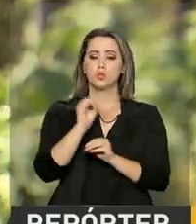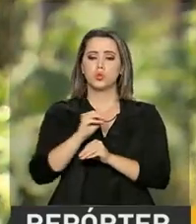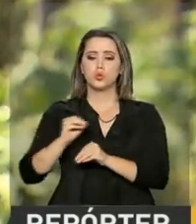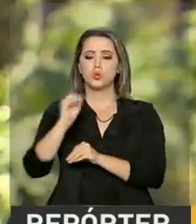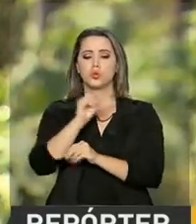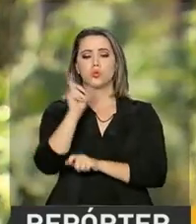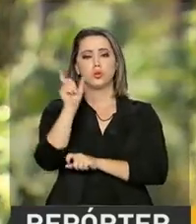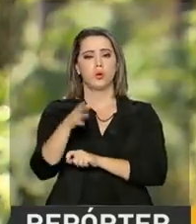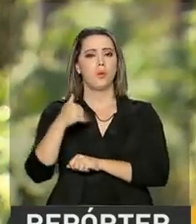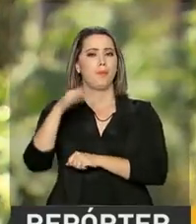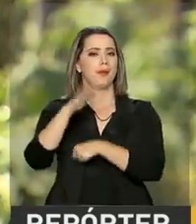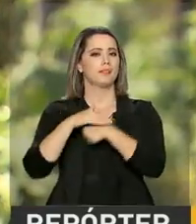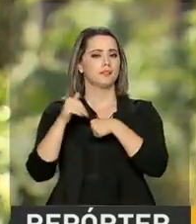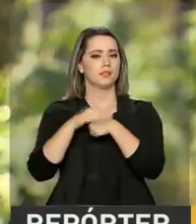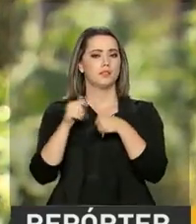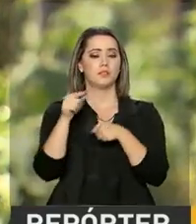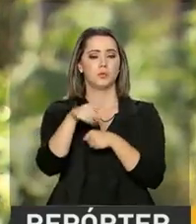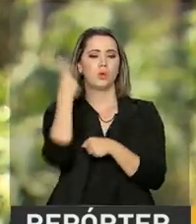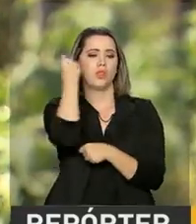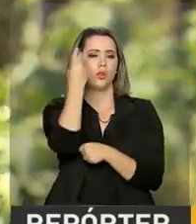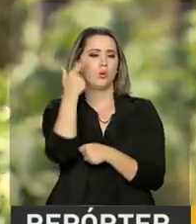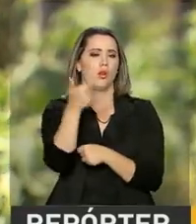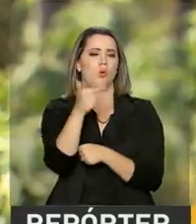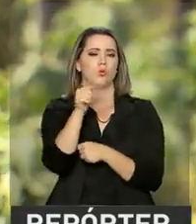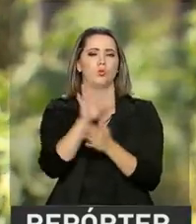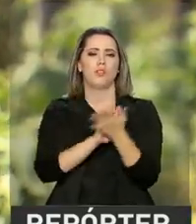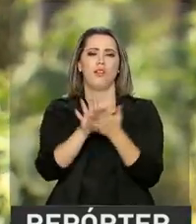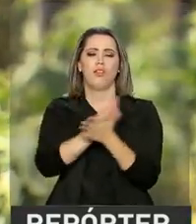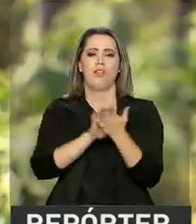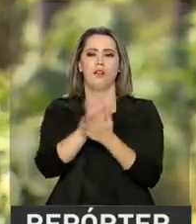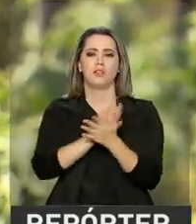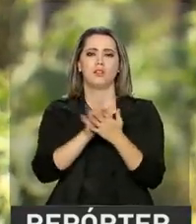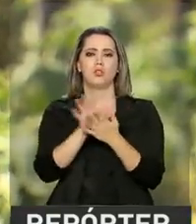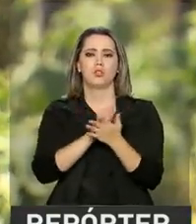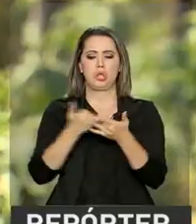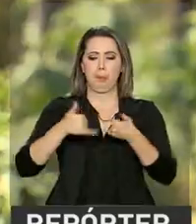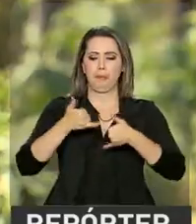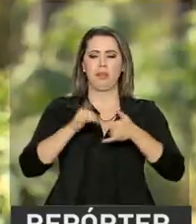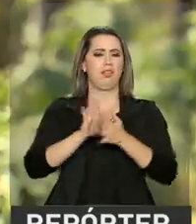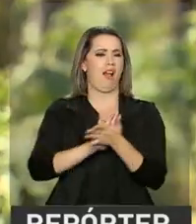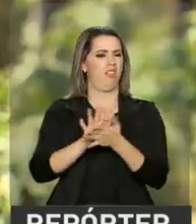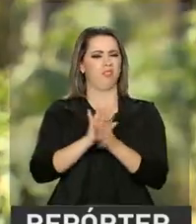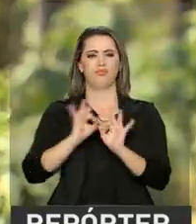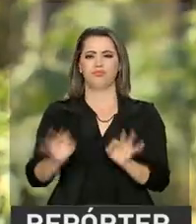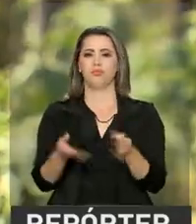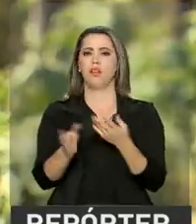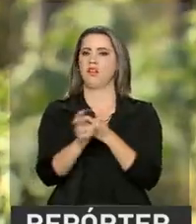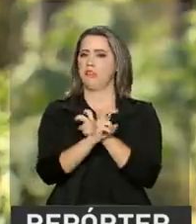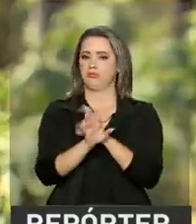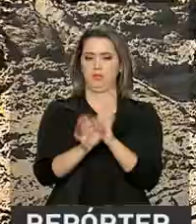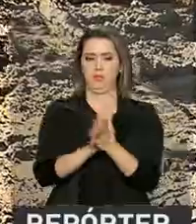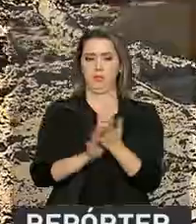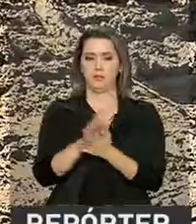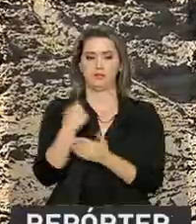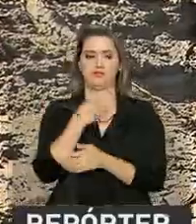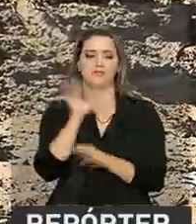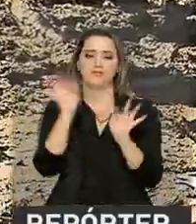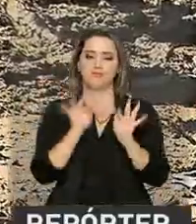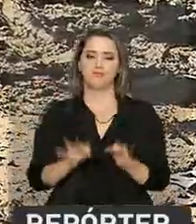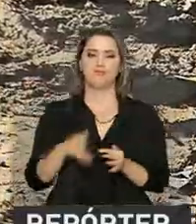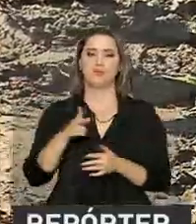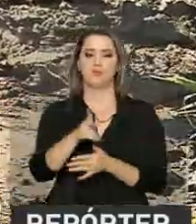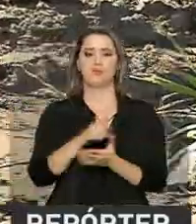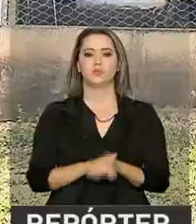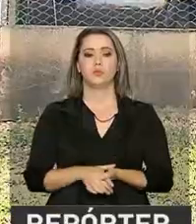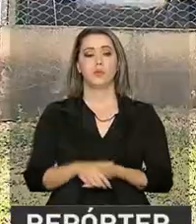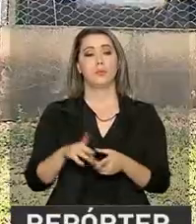alimentar de um produto natural que não tem agrotóxico não tem químico entendeu então a gente fica pô a satisfação Total mas nem sempre